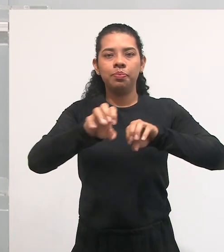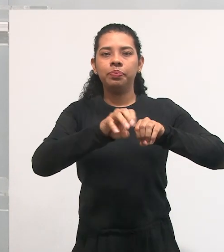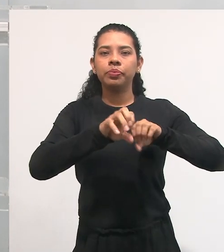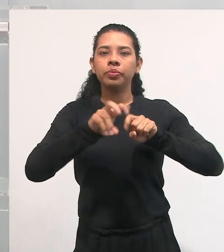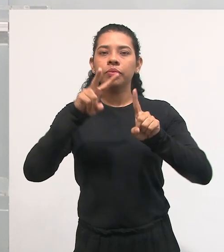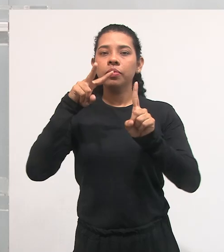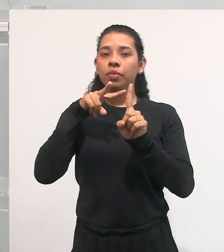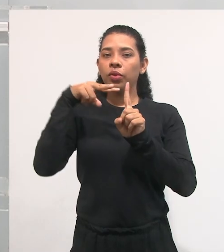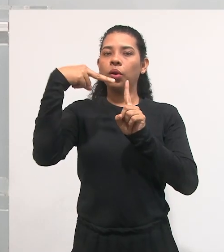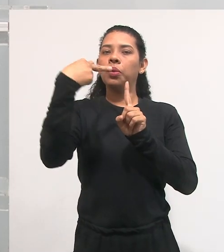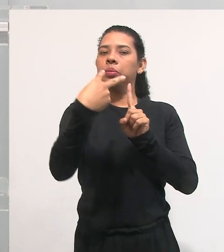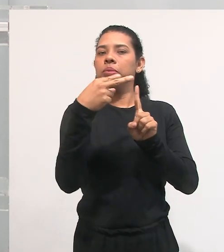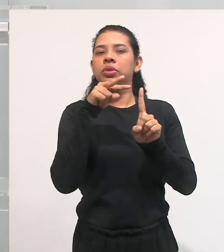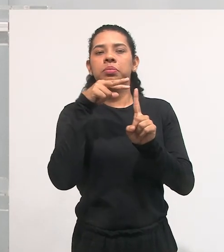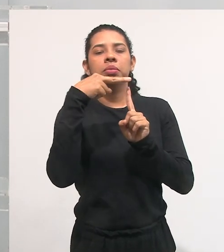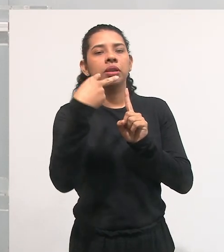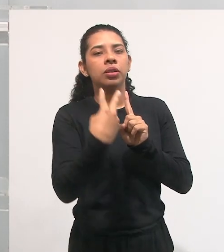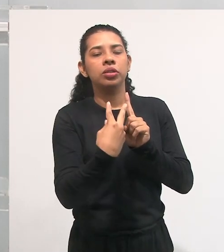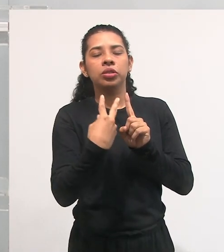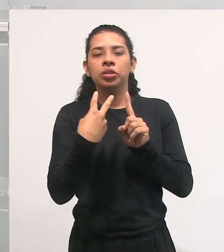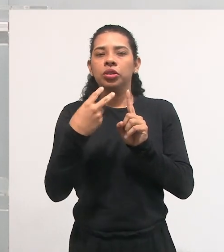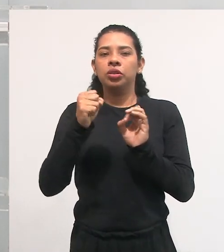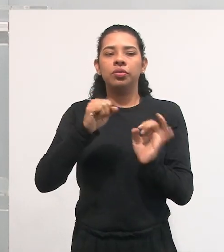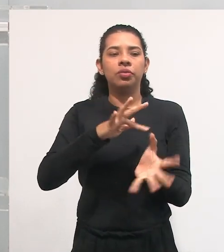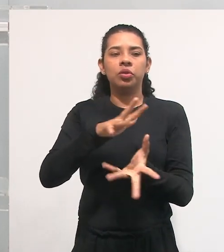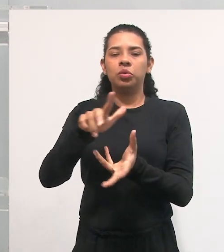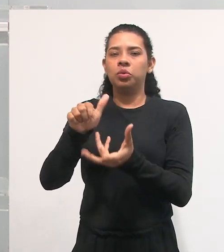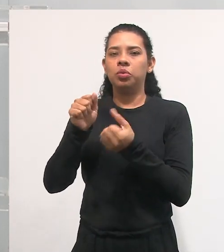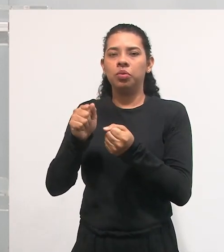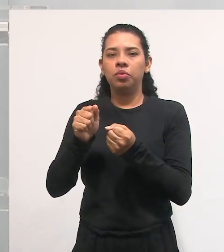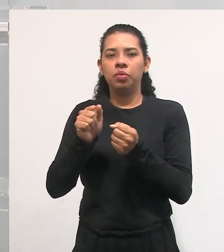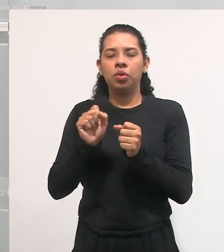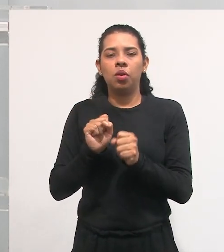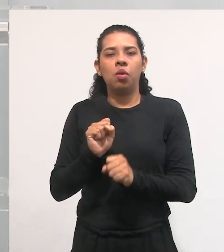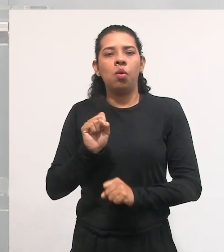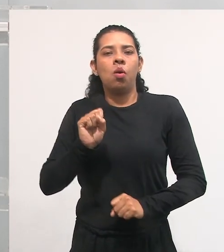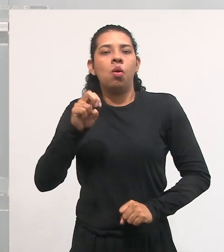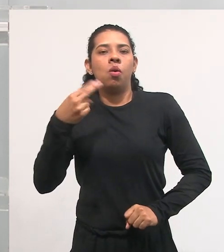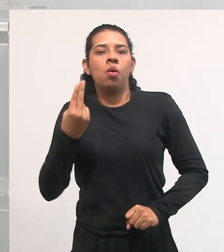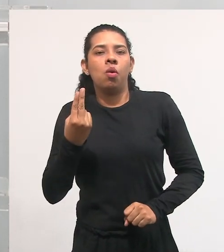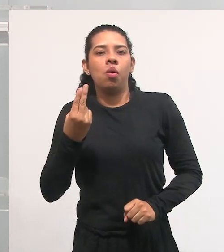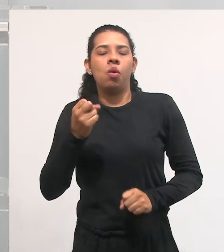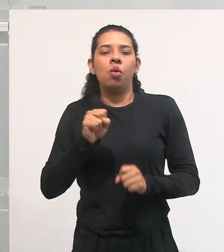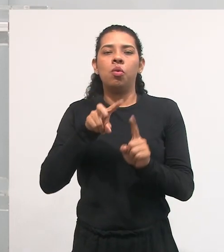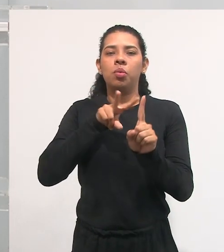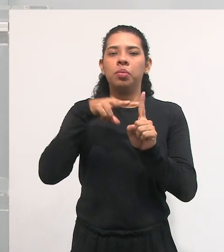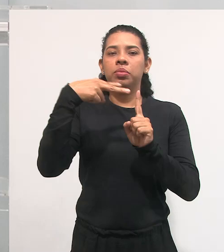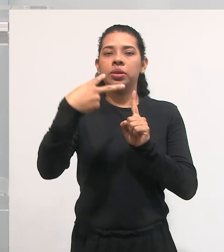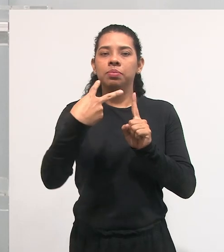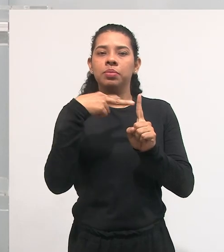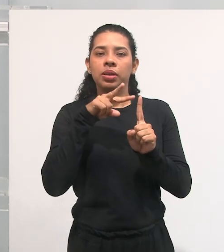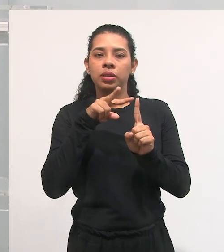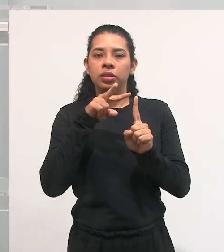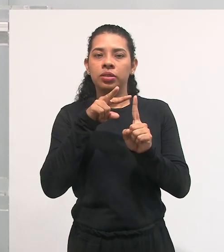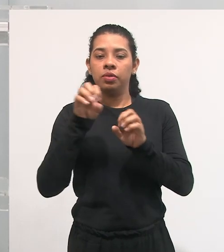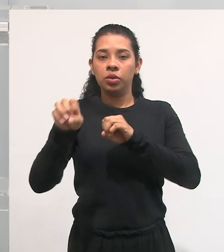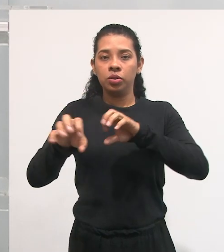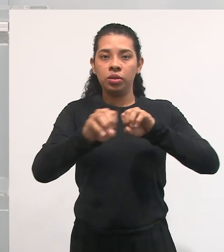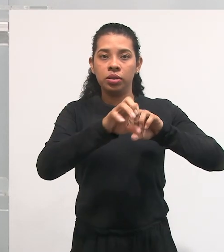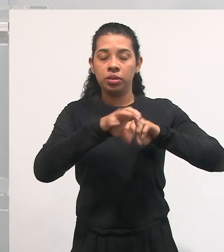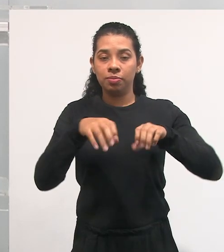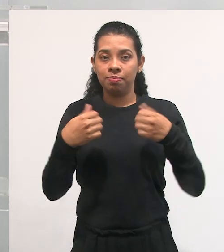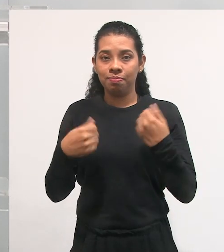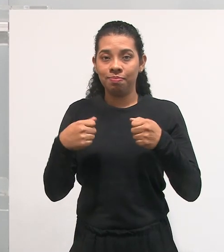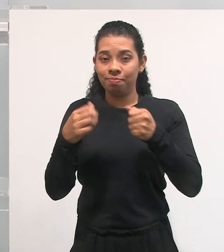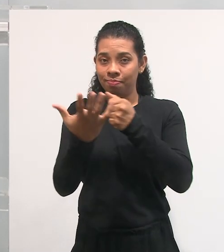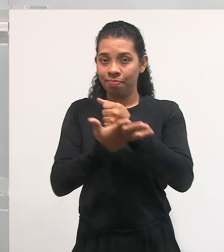pela perspectiva nuclear ou pela perspectiva de competências, geralmente eu tenho um plano de ensino, porque o